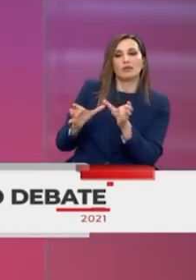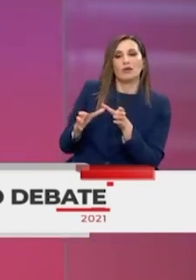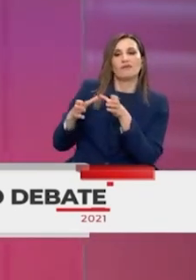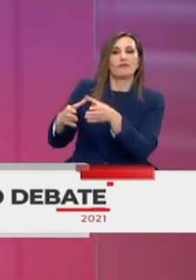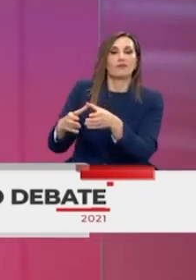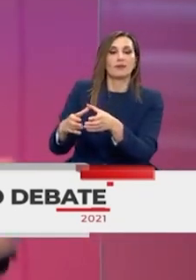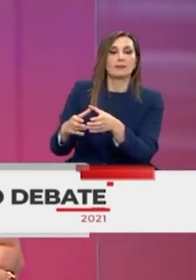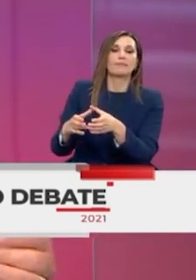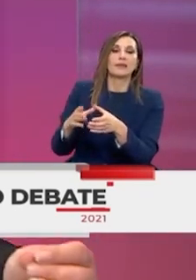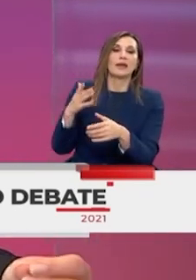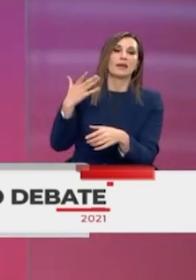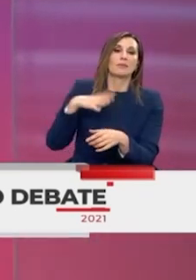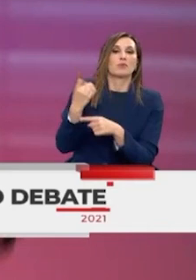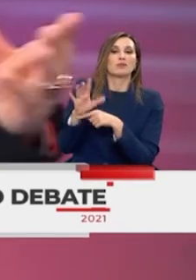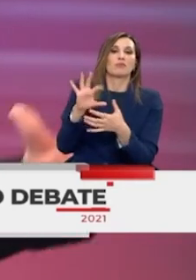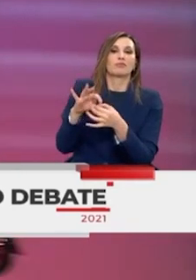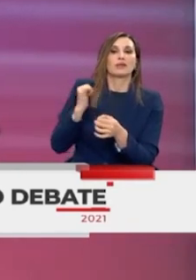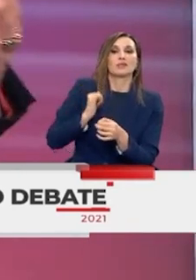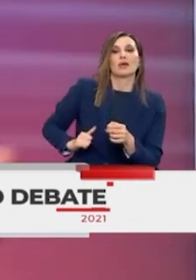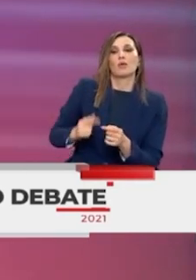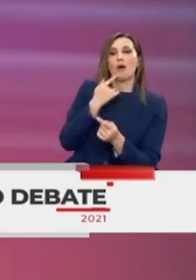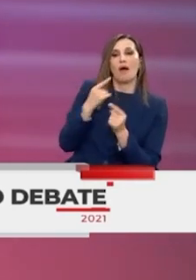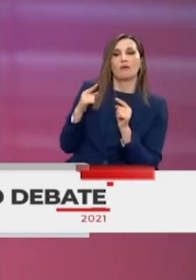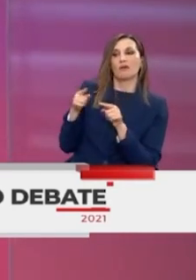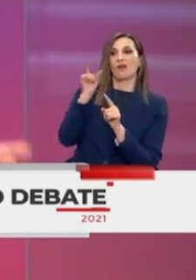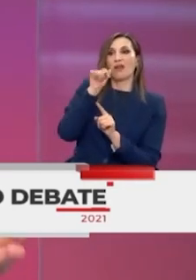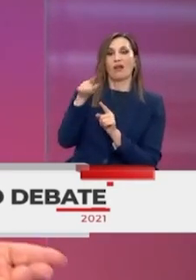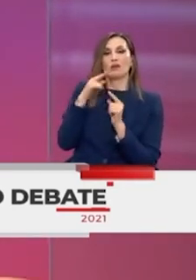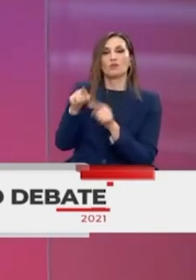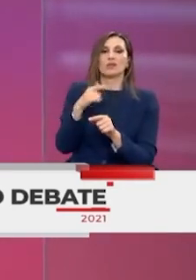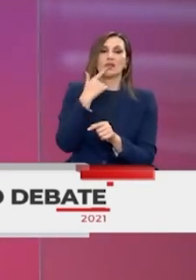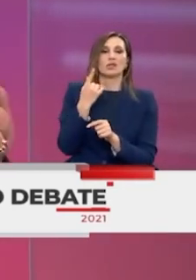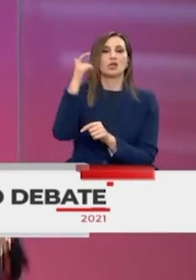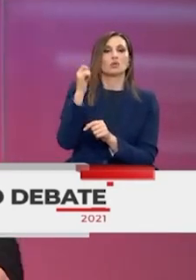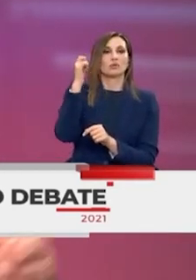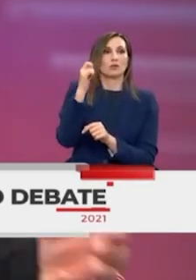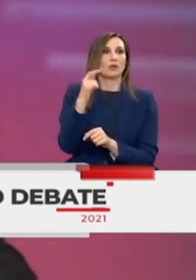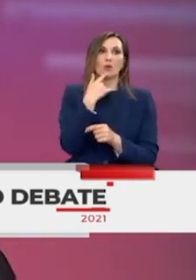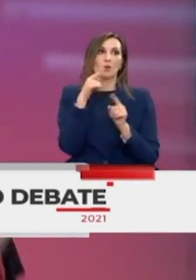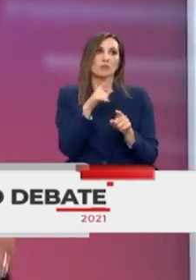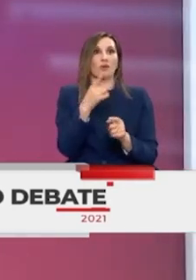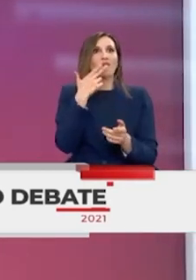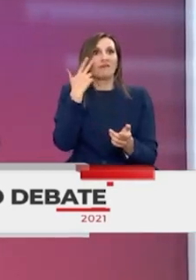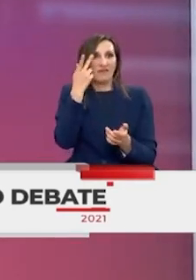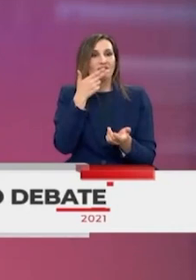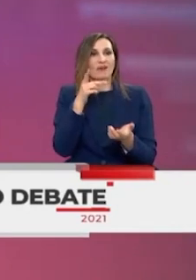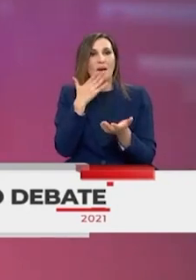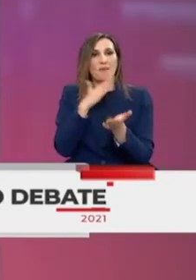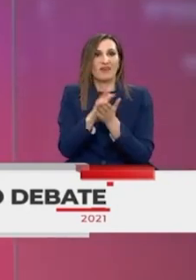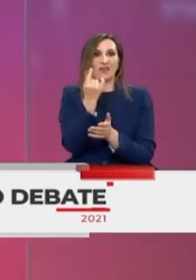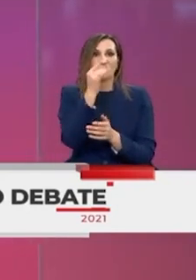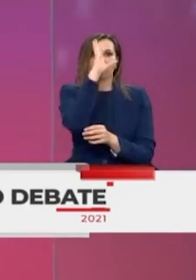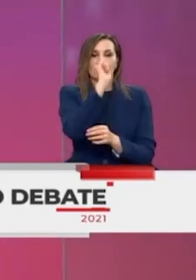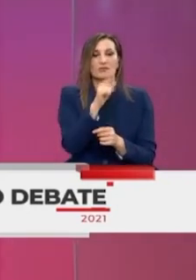este senhor quer em relação à população cigana, que acusa de viver de subsídio de dependência. Acusa, não, ora, vive, que a população vive, cigana vive.